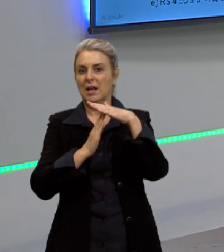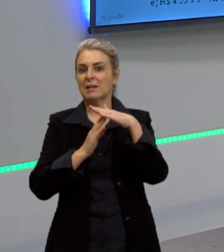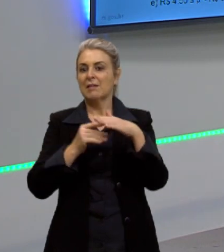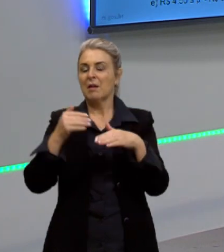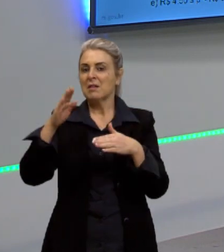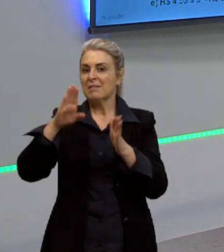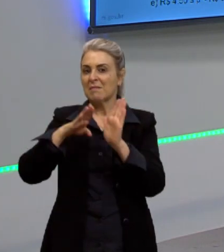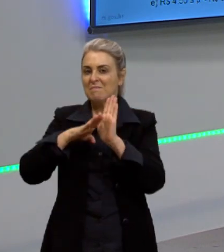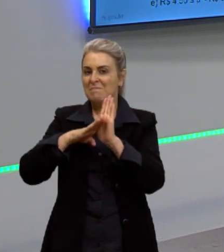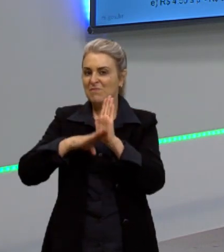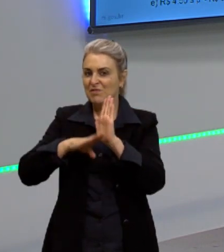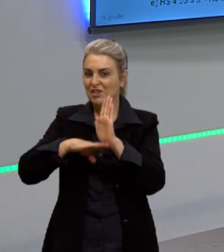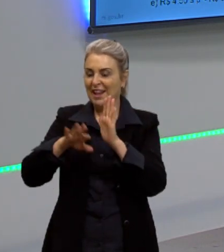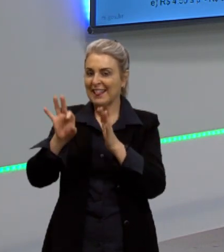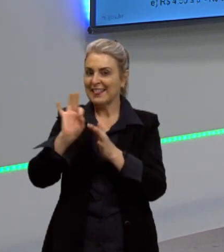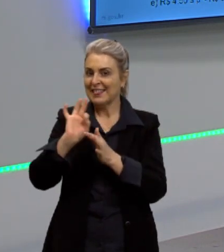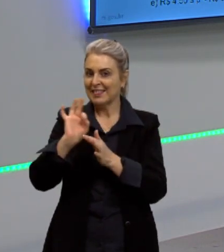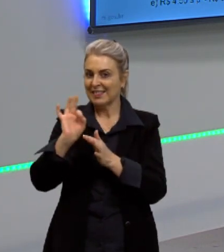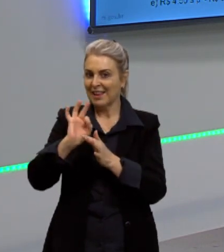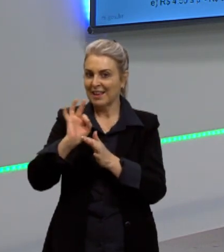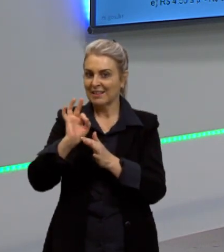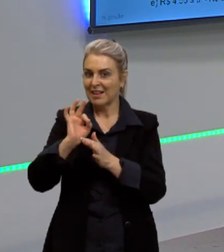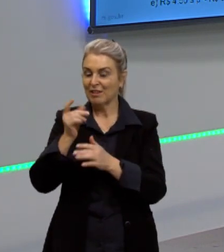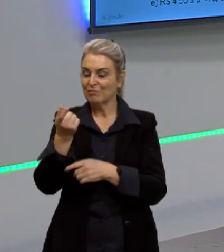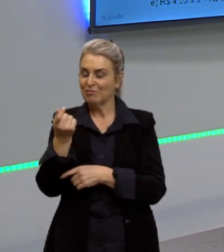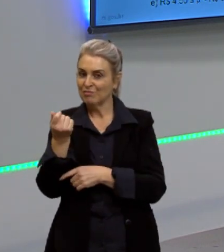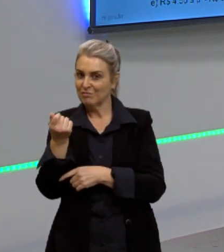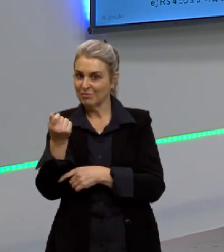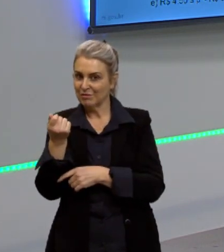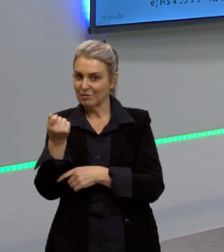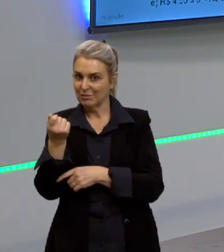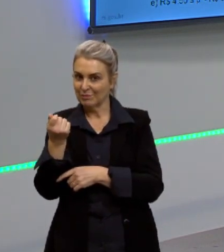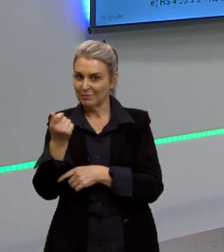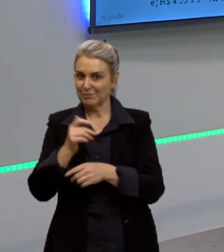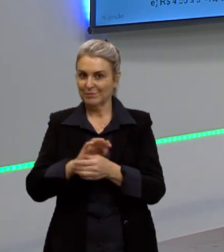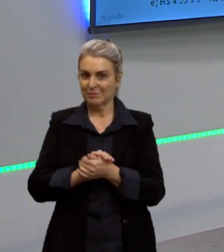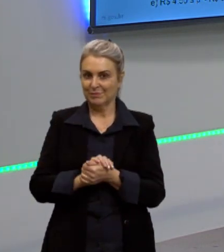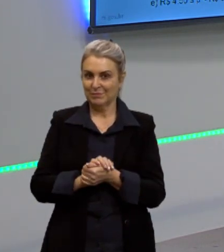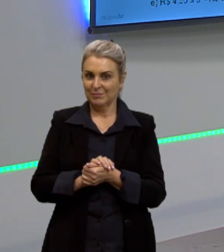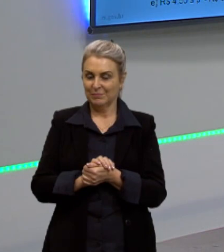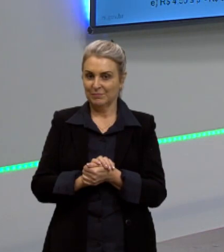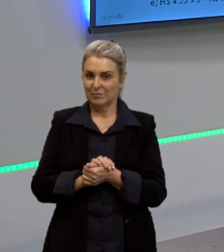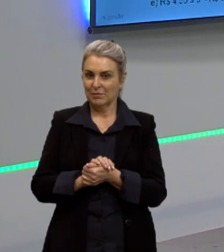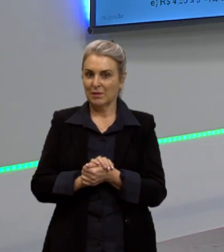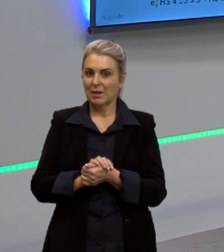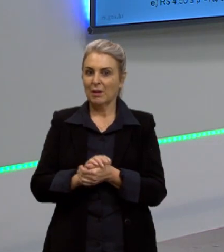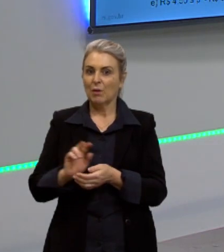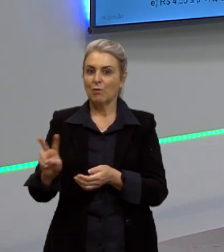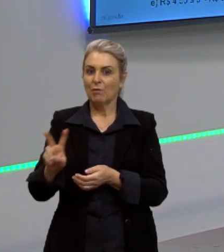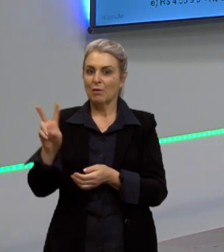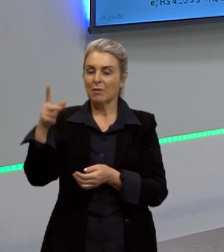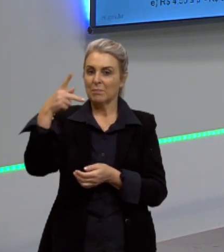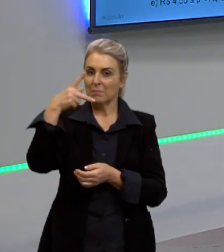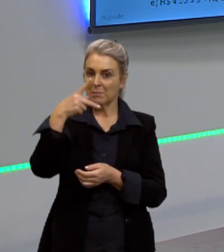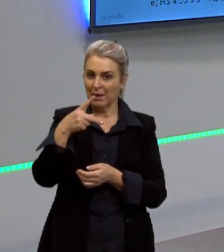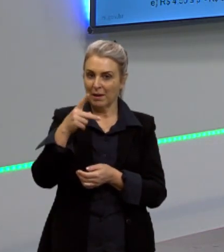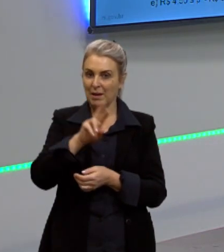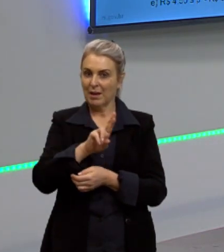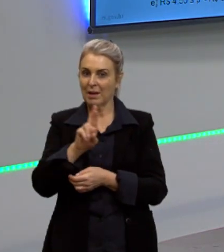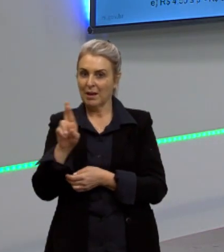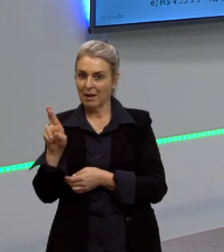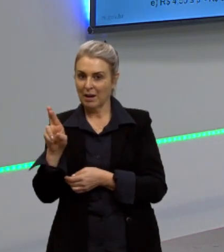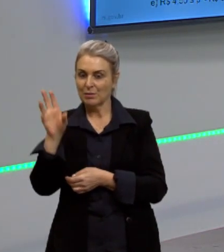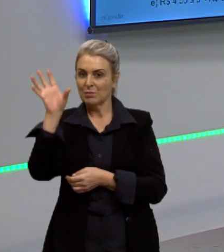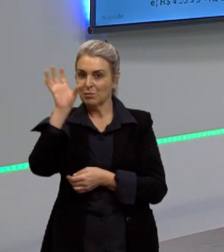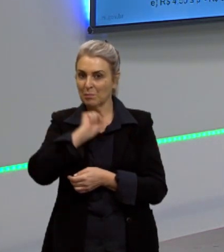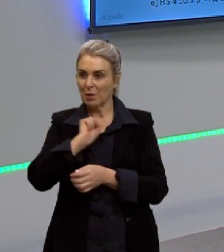de arrecadação diária na venda deste produto. O preço P em reais, do